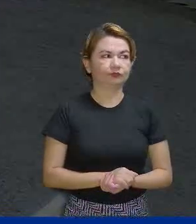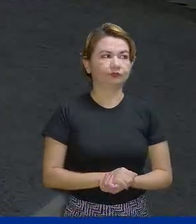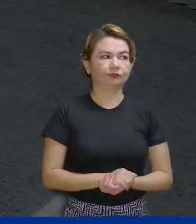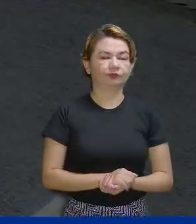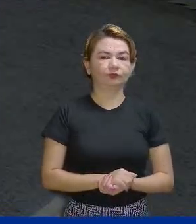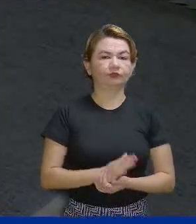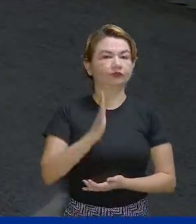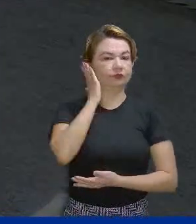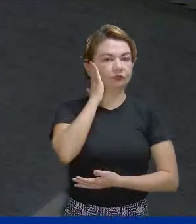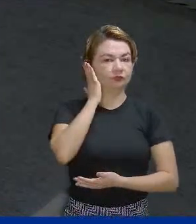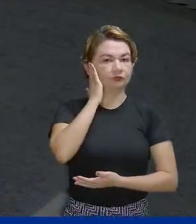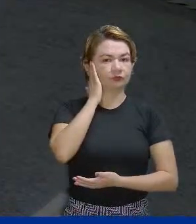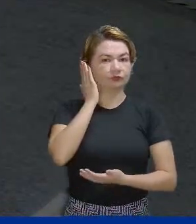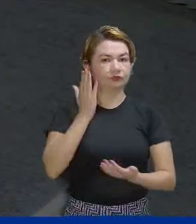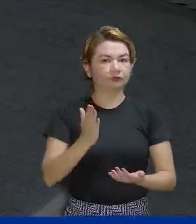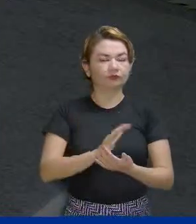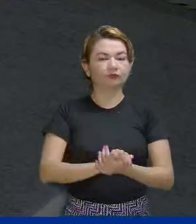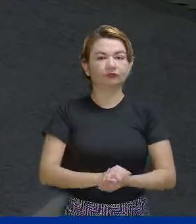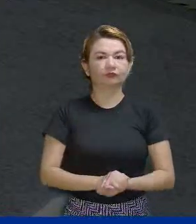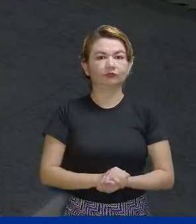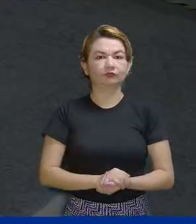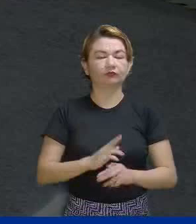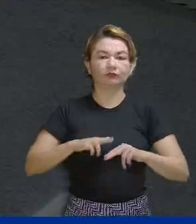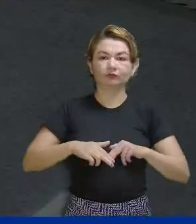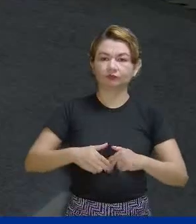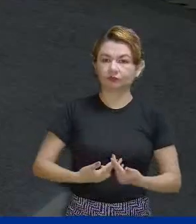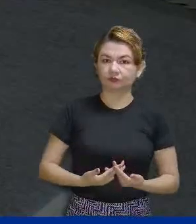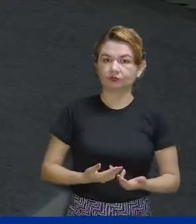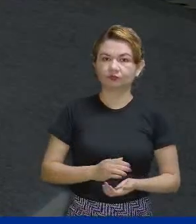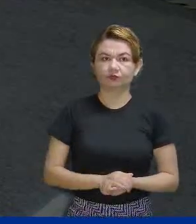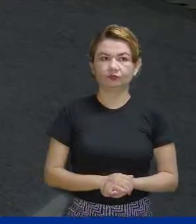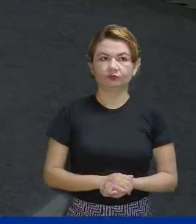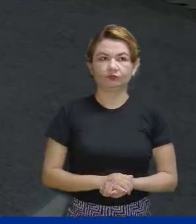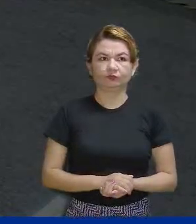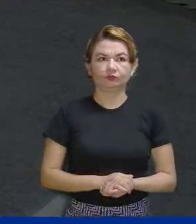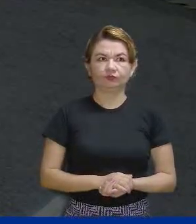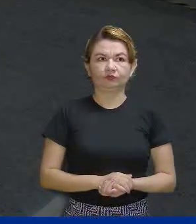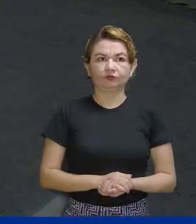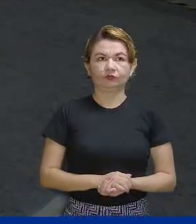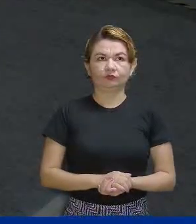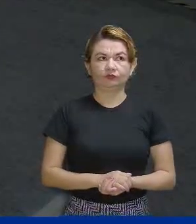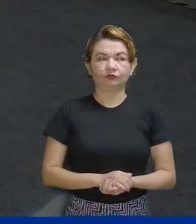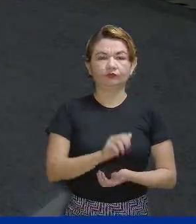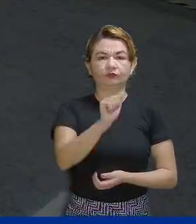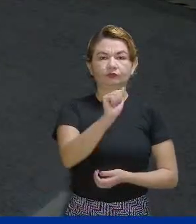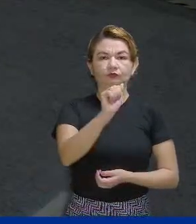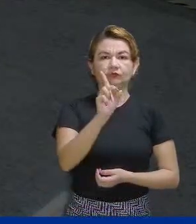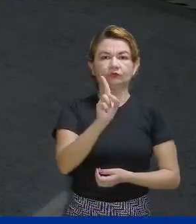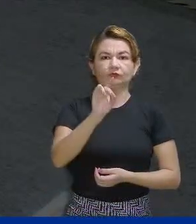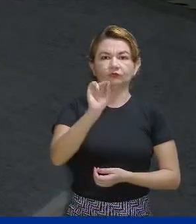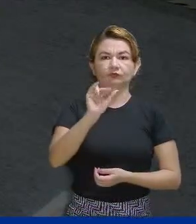rogamos o entendimento de que, em função da recente ADIM